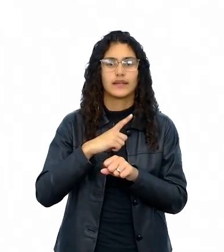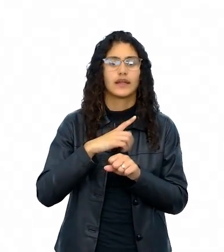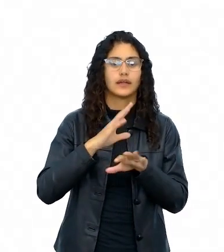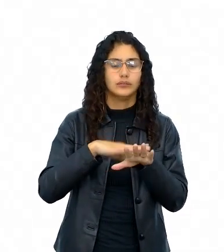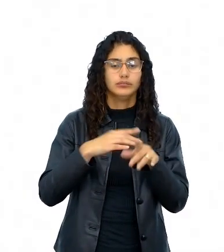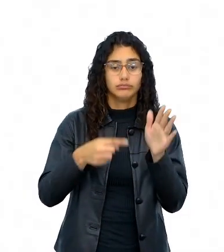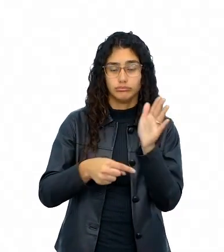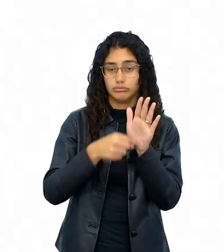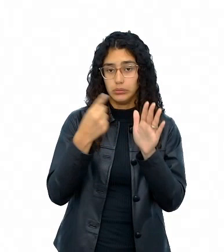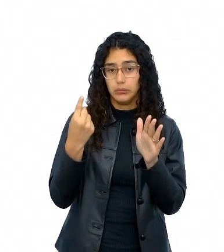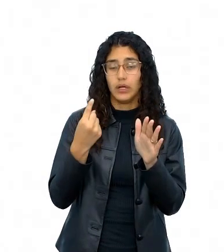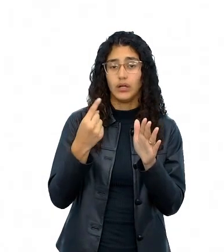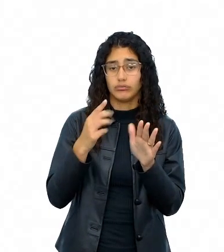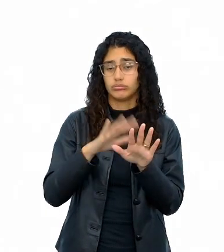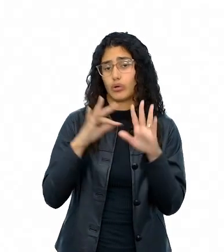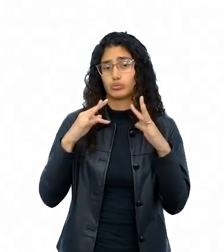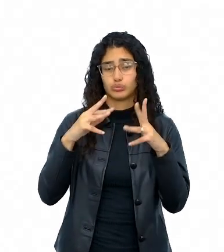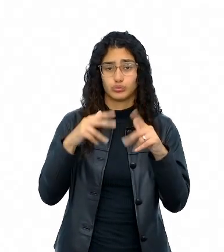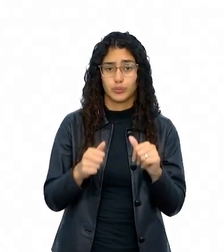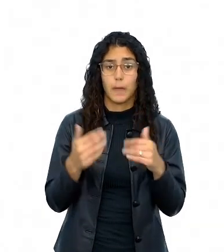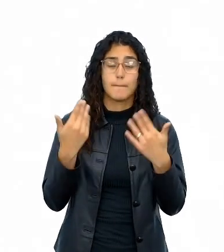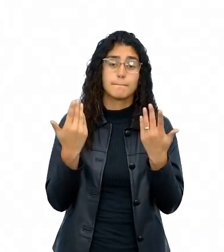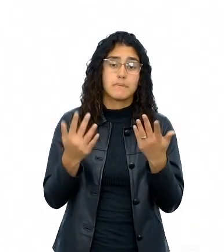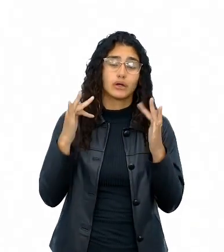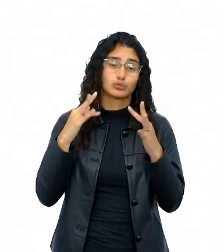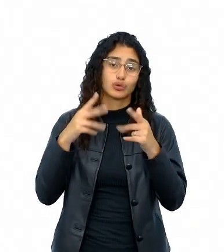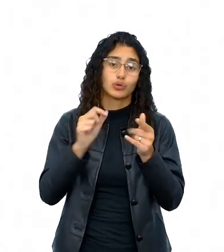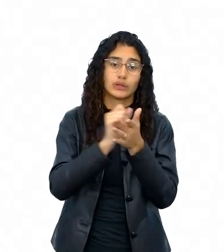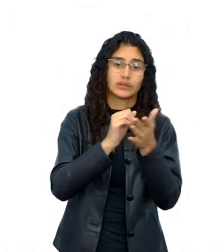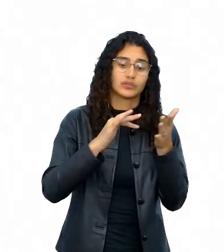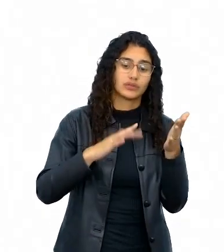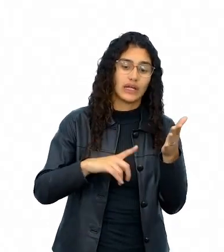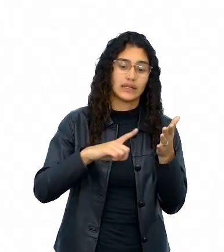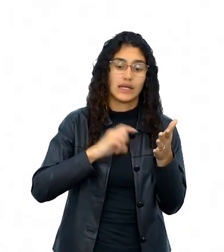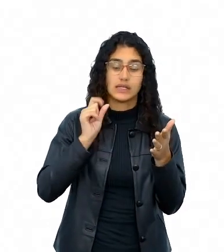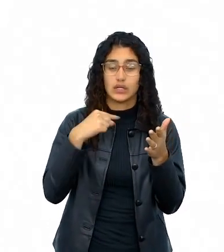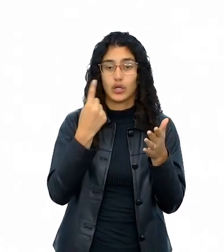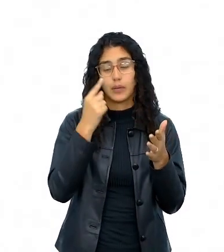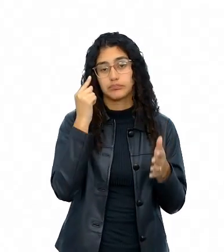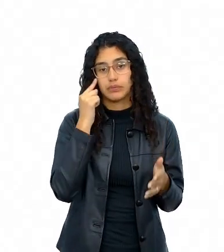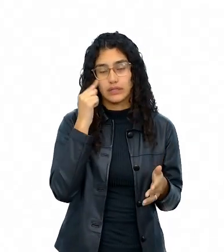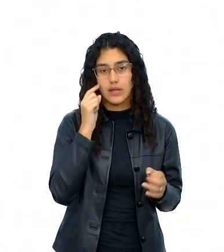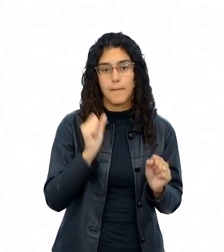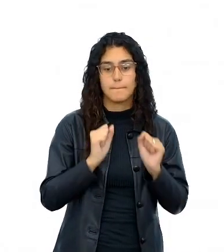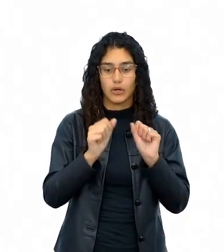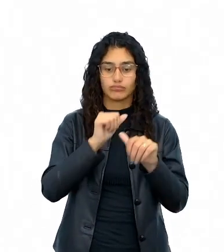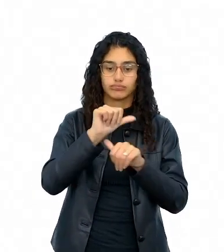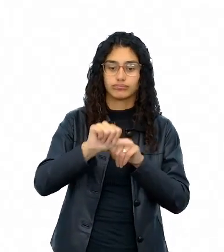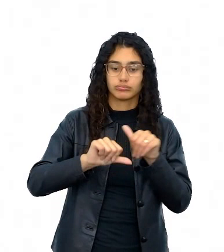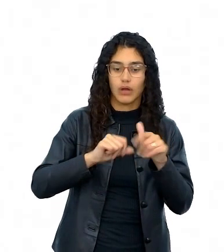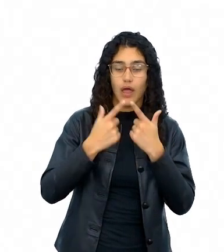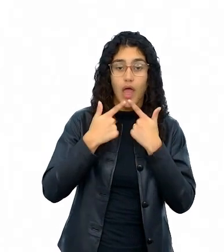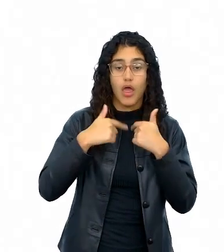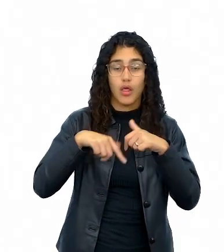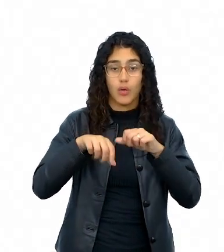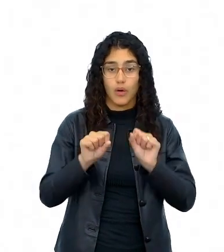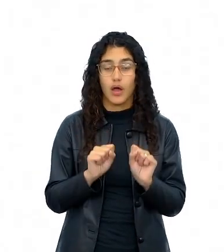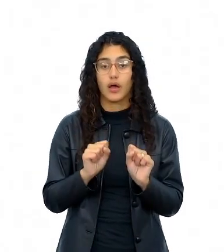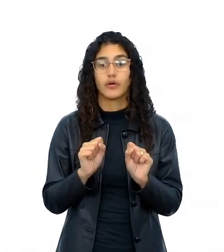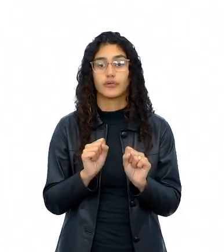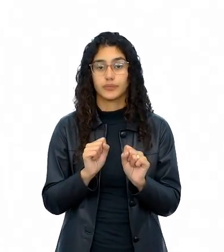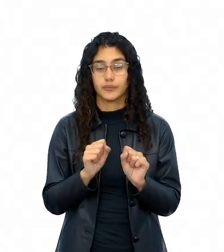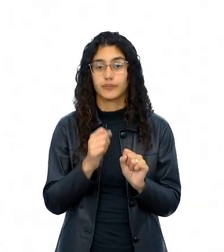equação do primeiro grau, tal. Mas toda atividade, se a gente pensar, a gente pode transformá-la numa linguagem